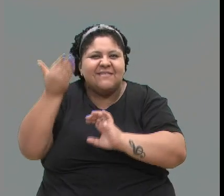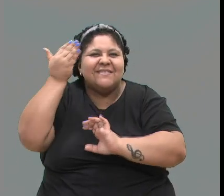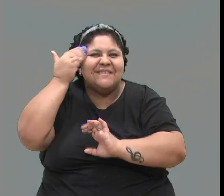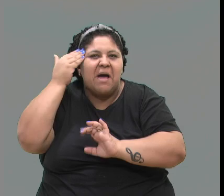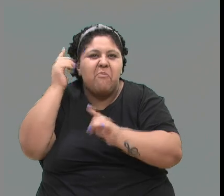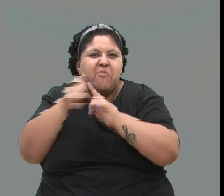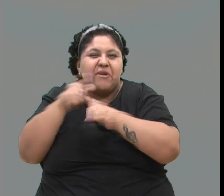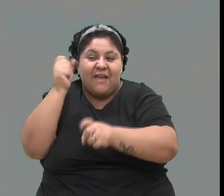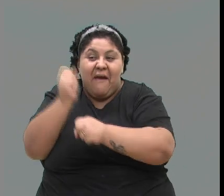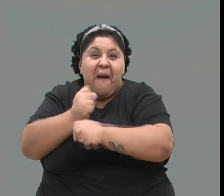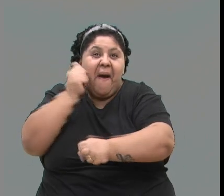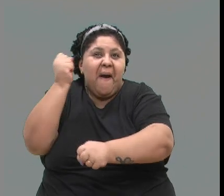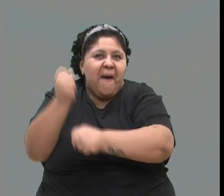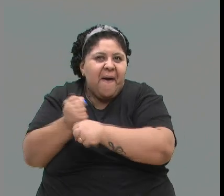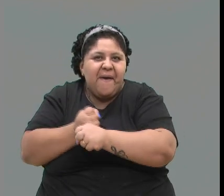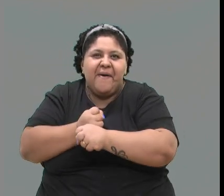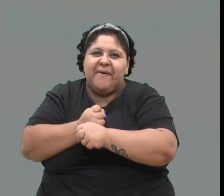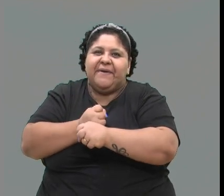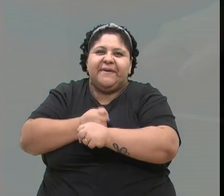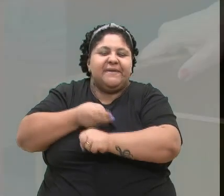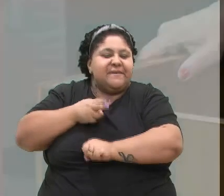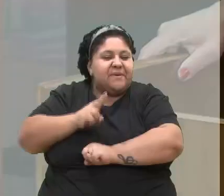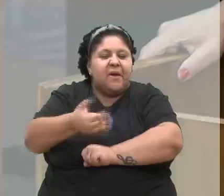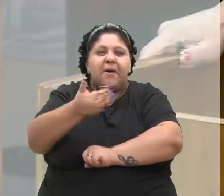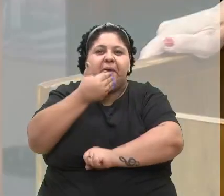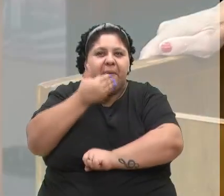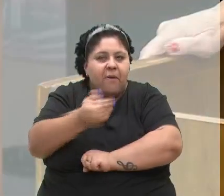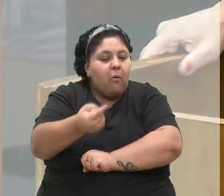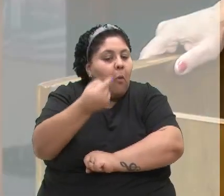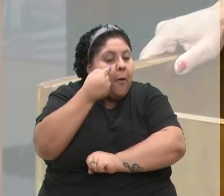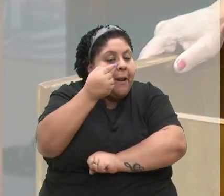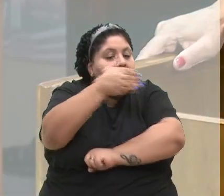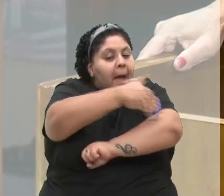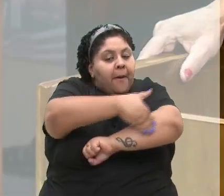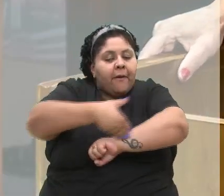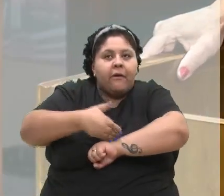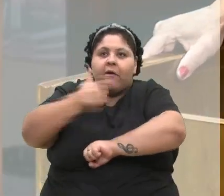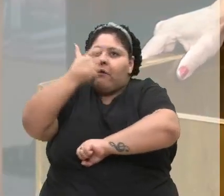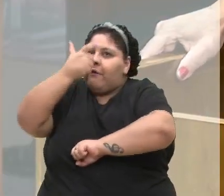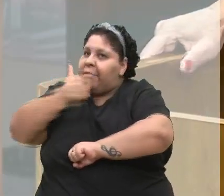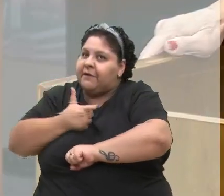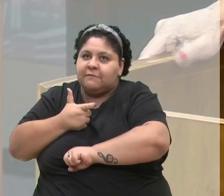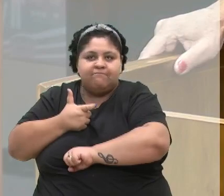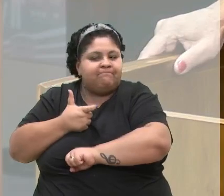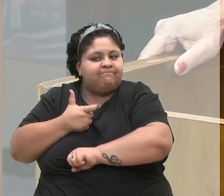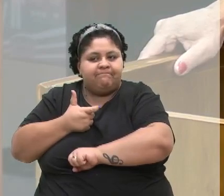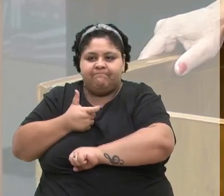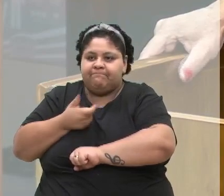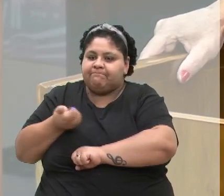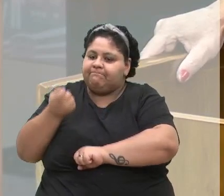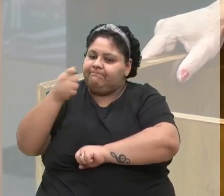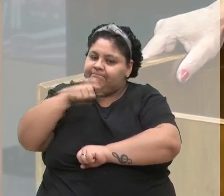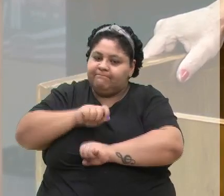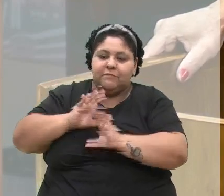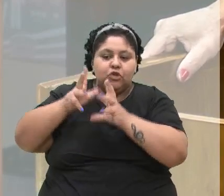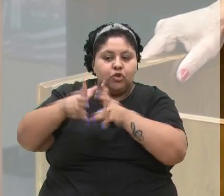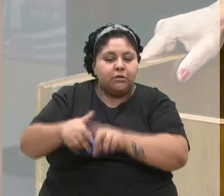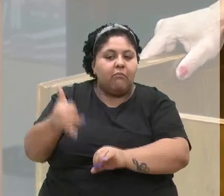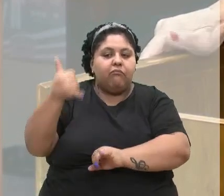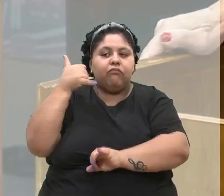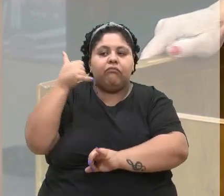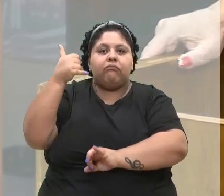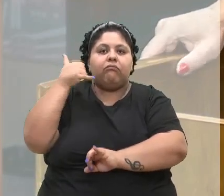obra. Temos que estar toda hora pedindo para que venham molhar a rua, que eu acho que também não haveria necessidade de estar toda hora ligando